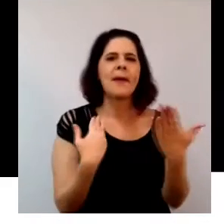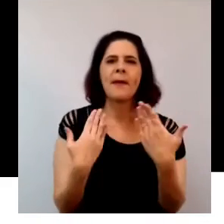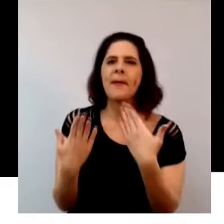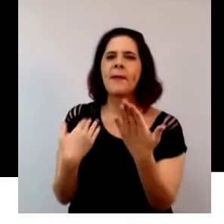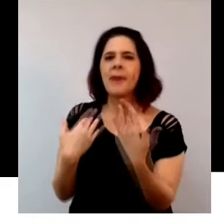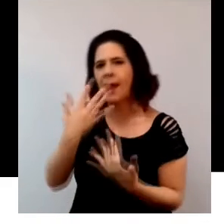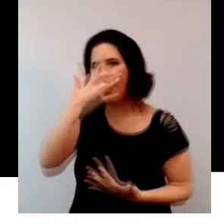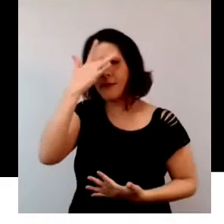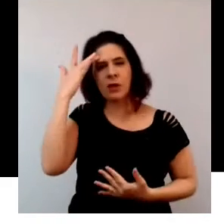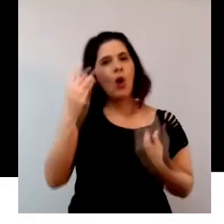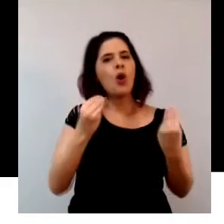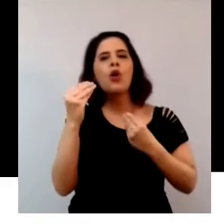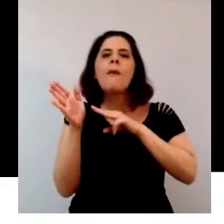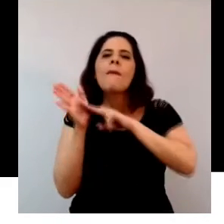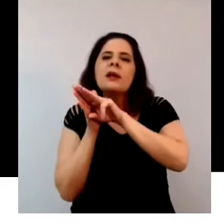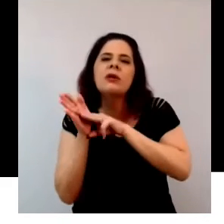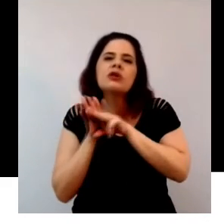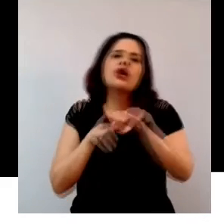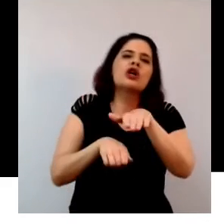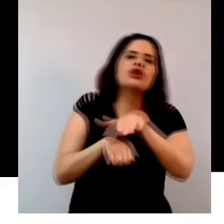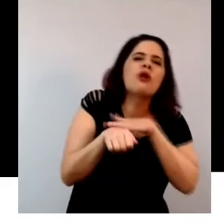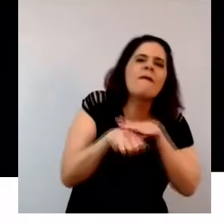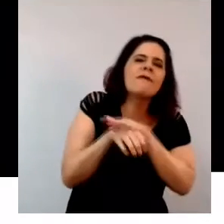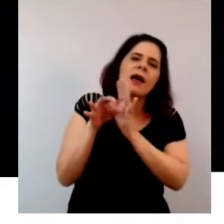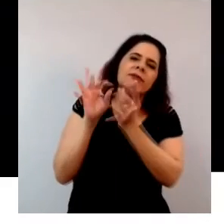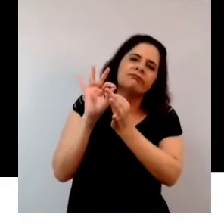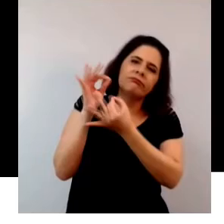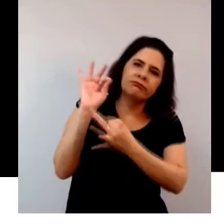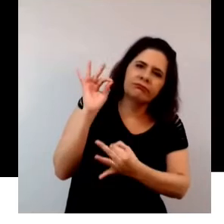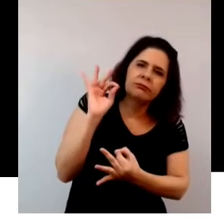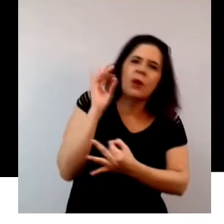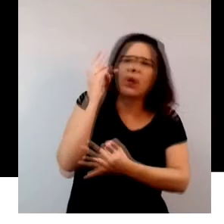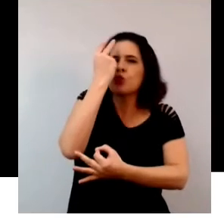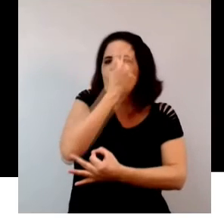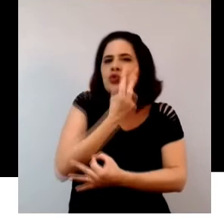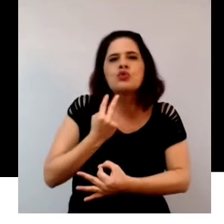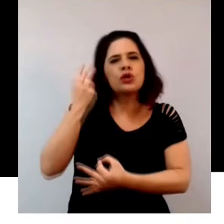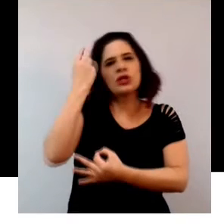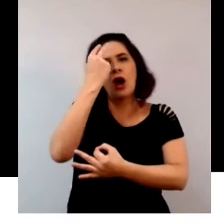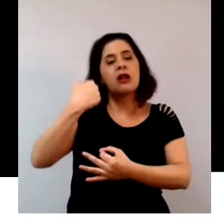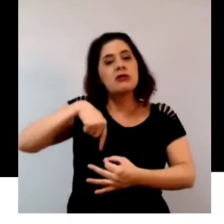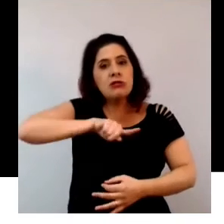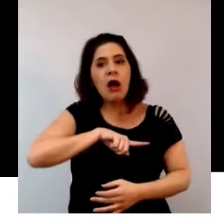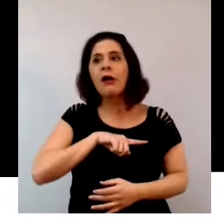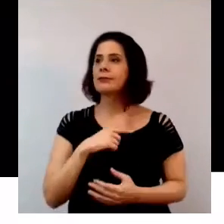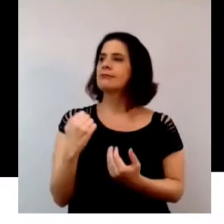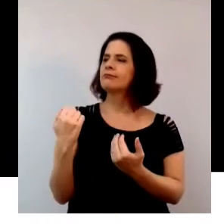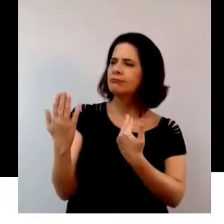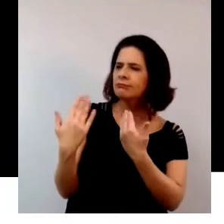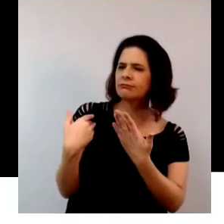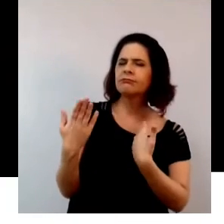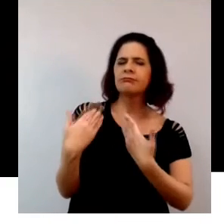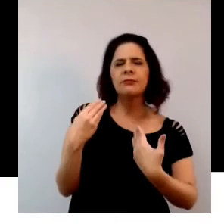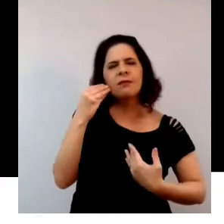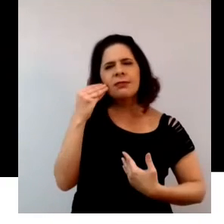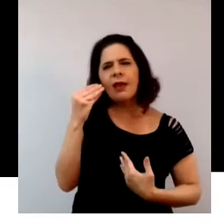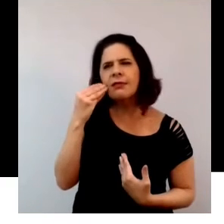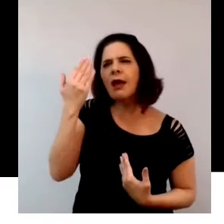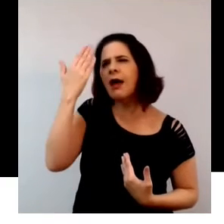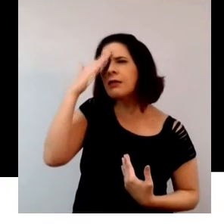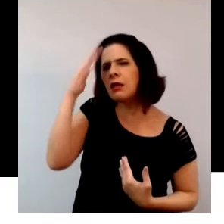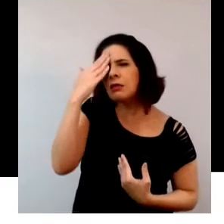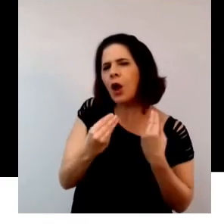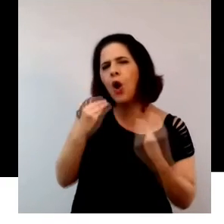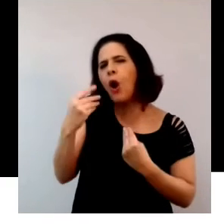de conversa até de 2 horas, que a gente realmente fica de frente com a pessoa e tenta entender elas, e você vê como esses elementos